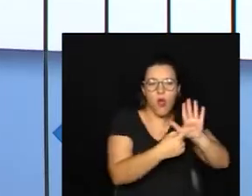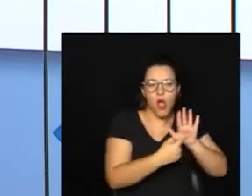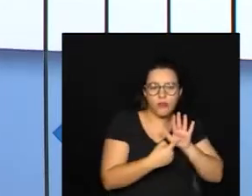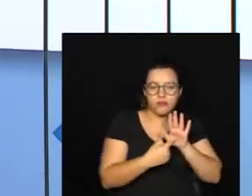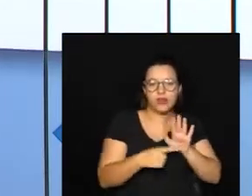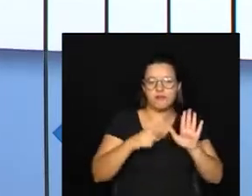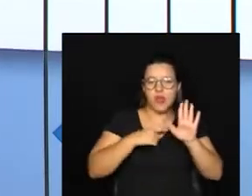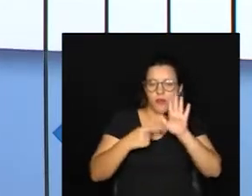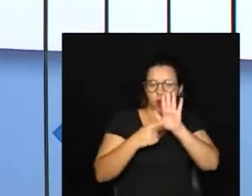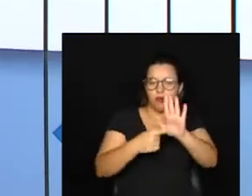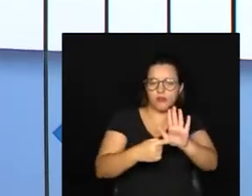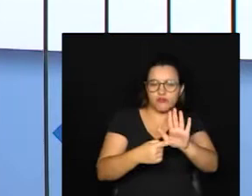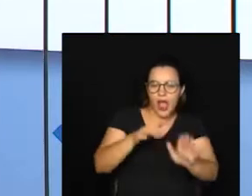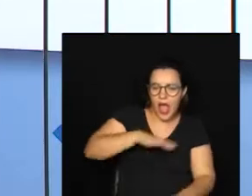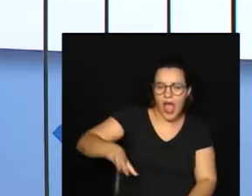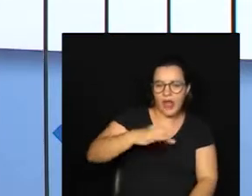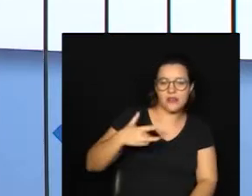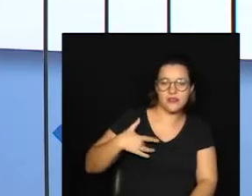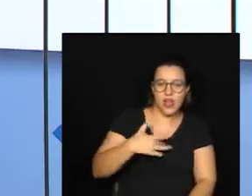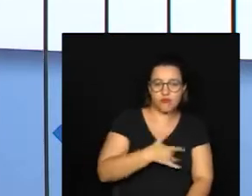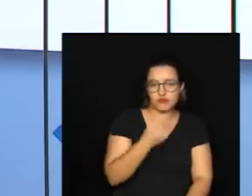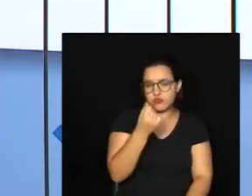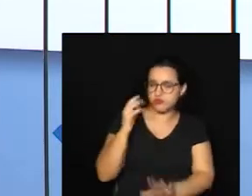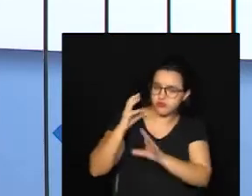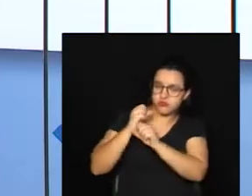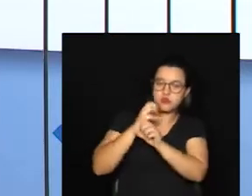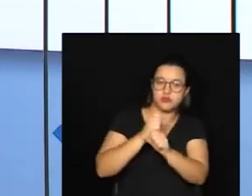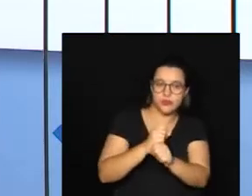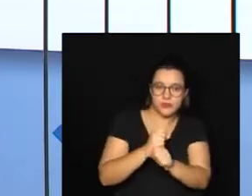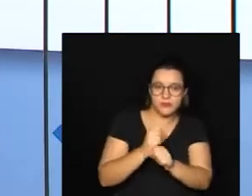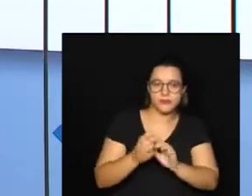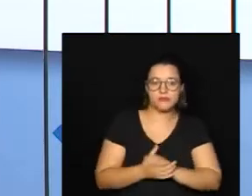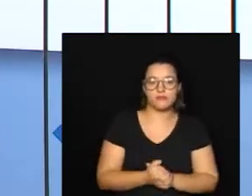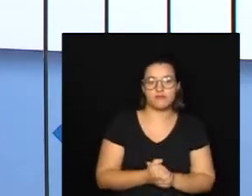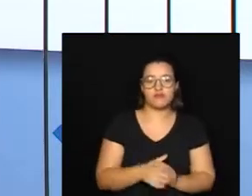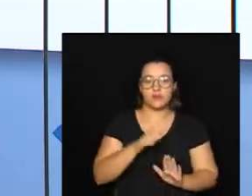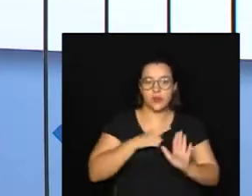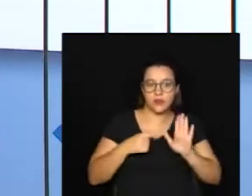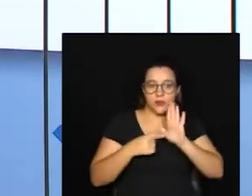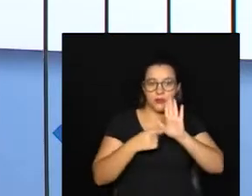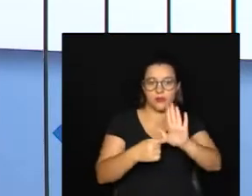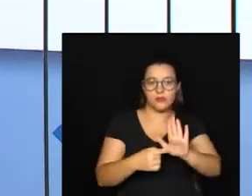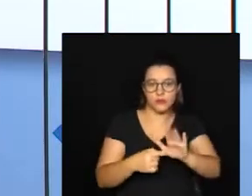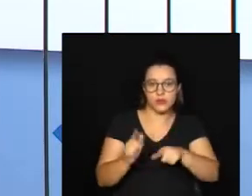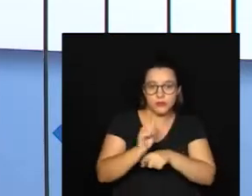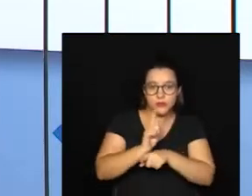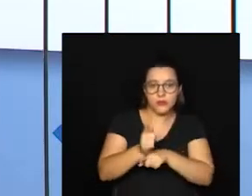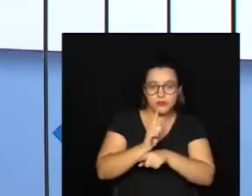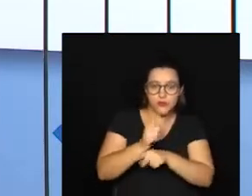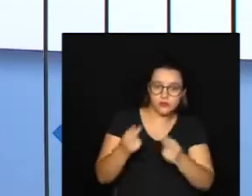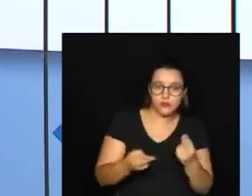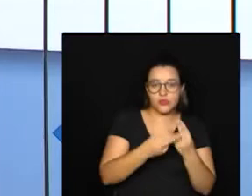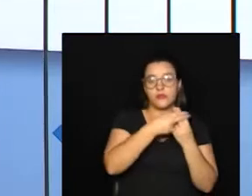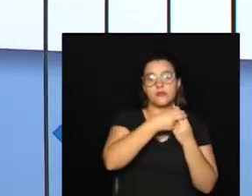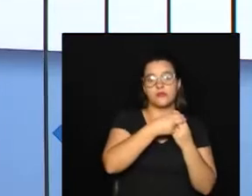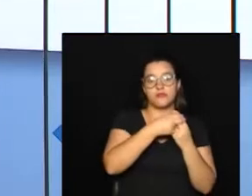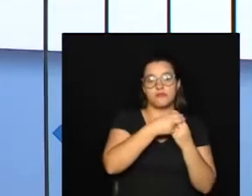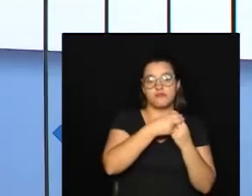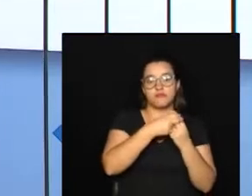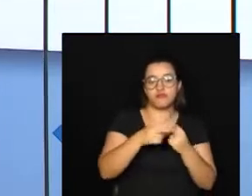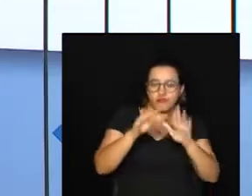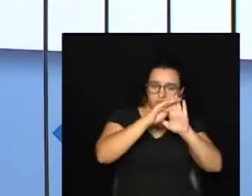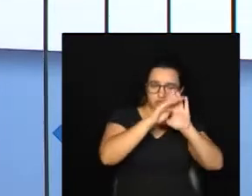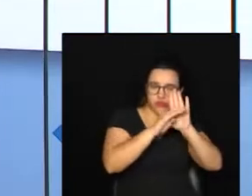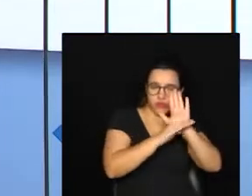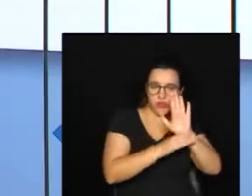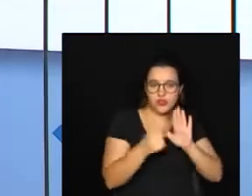de contas da saúde. Olha só, nós temos aí a apresentação pelo gestor do SUS da prestação de contas